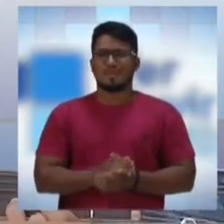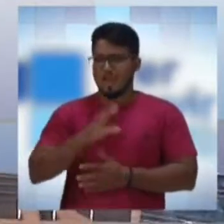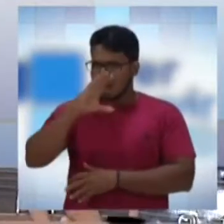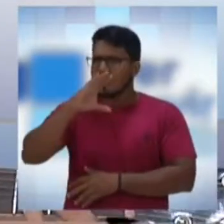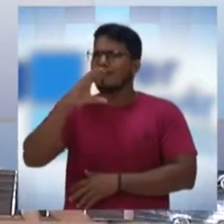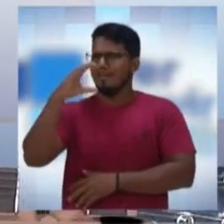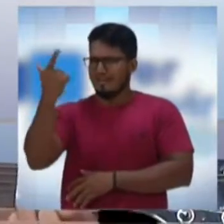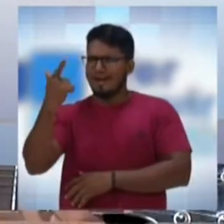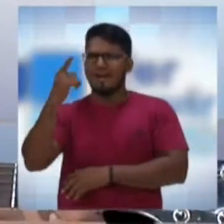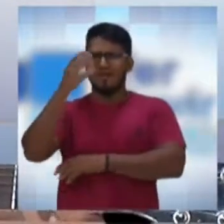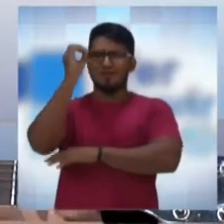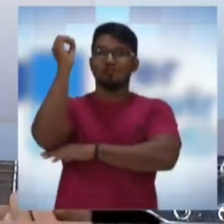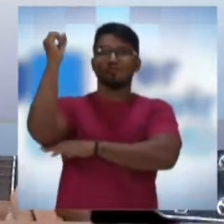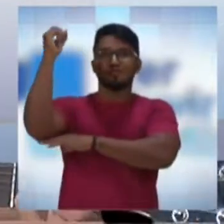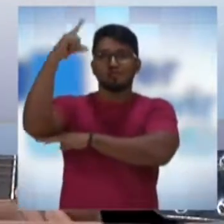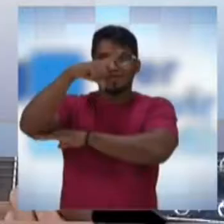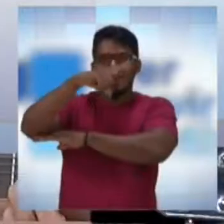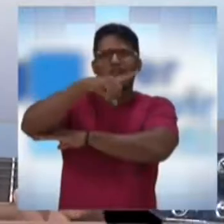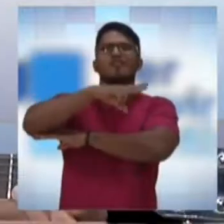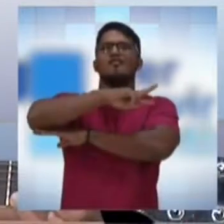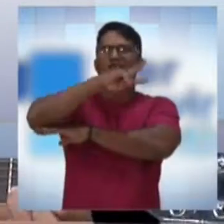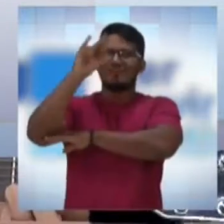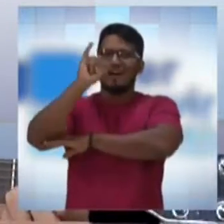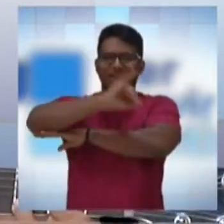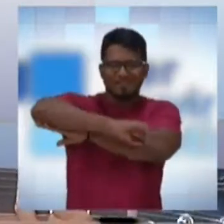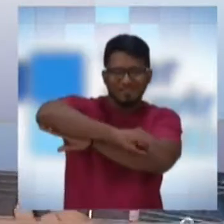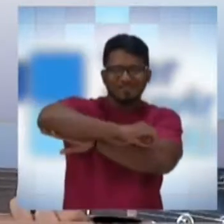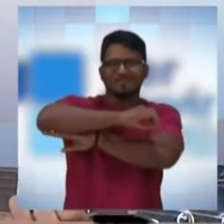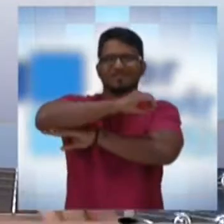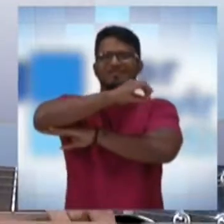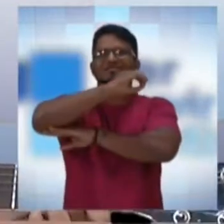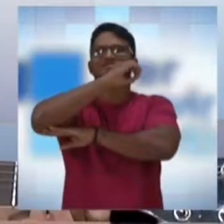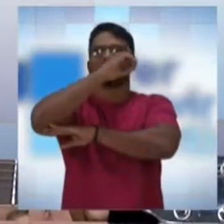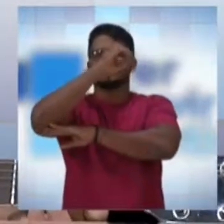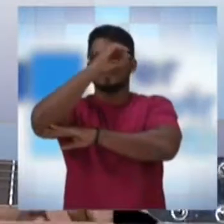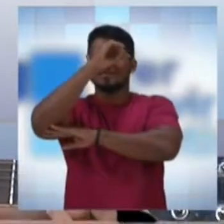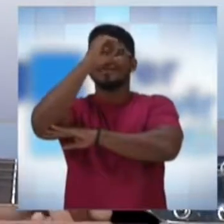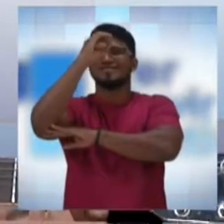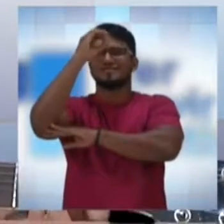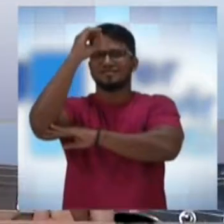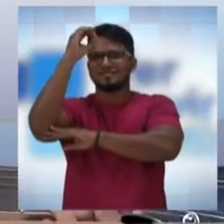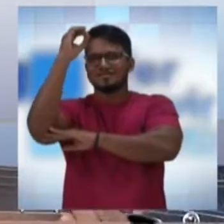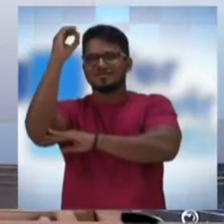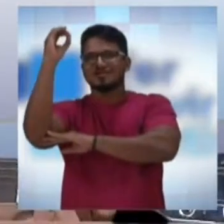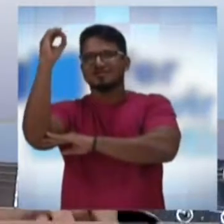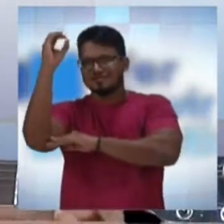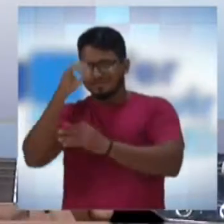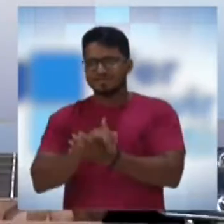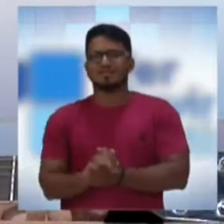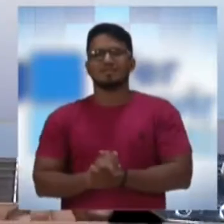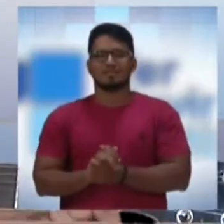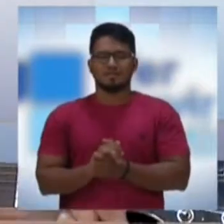Mas é claro que o sol vai voltar amanhã.